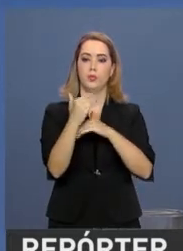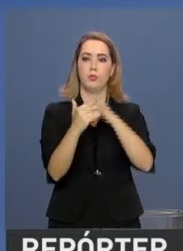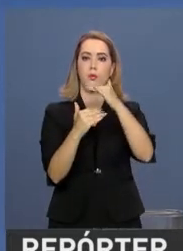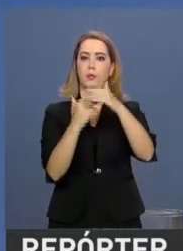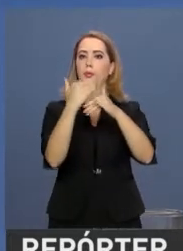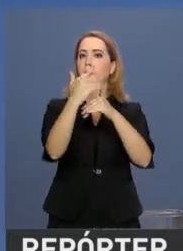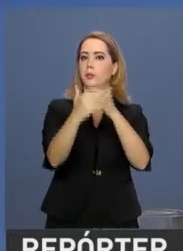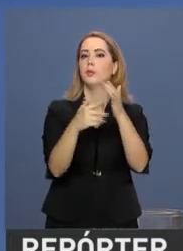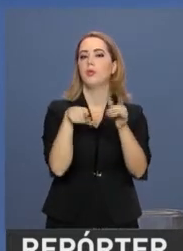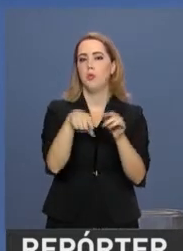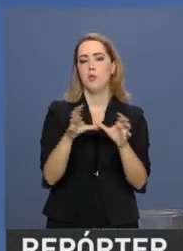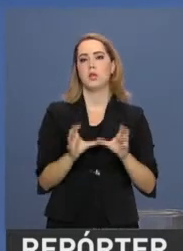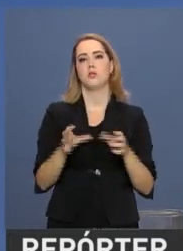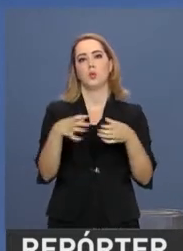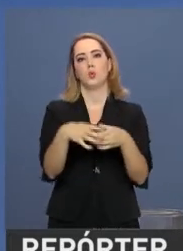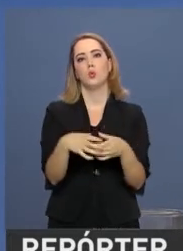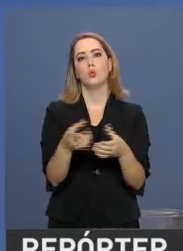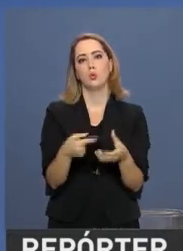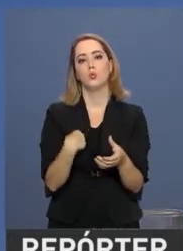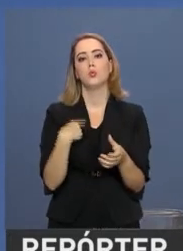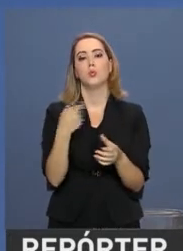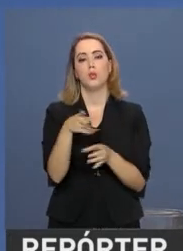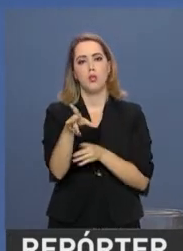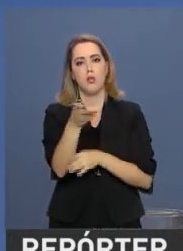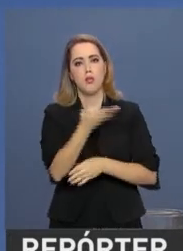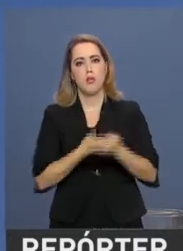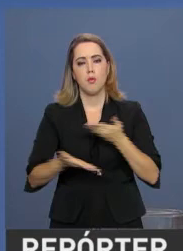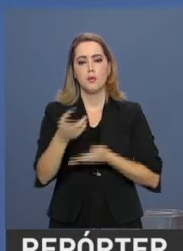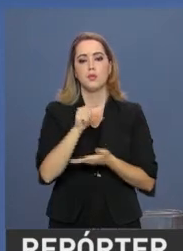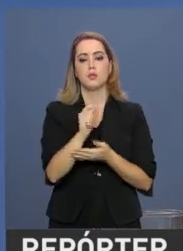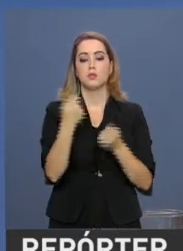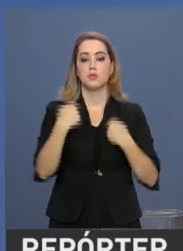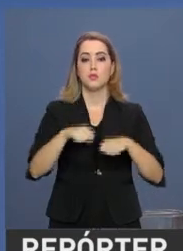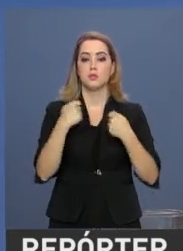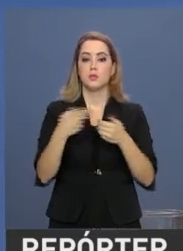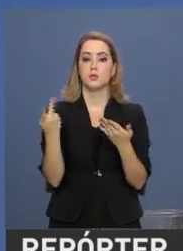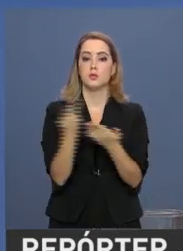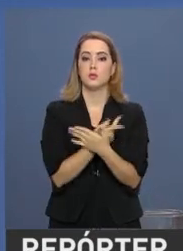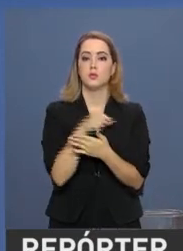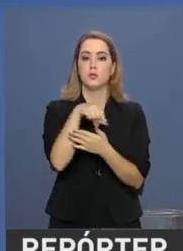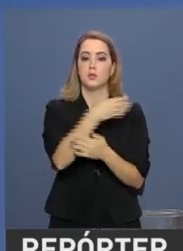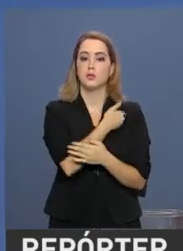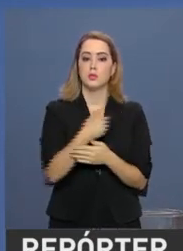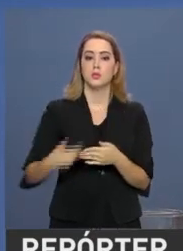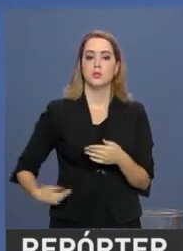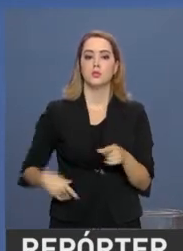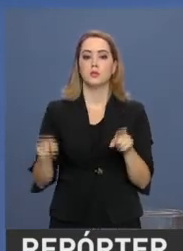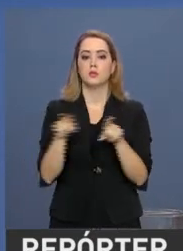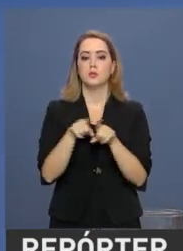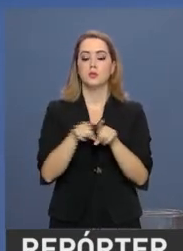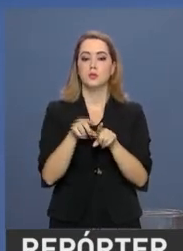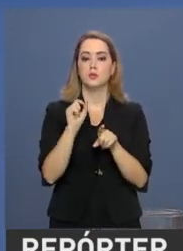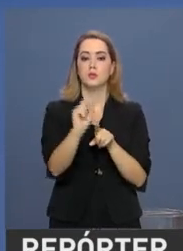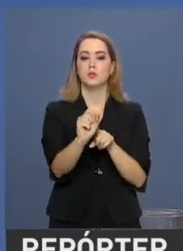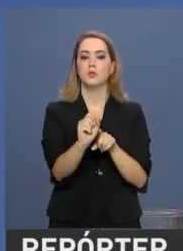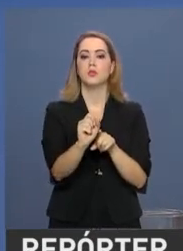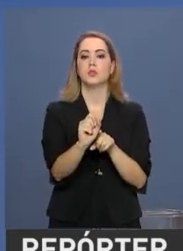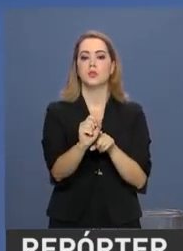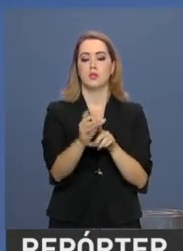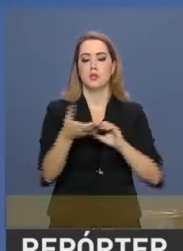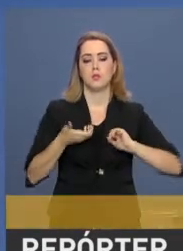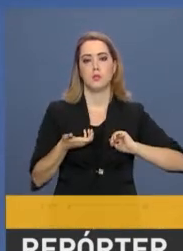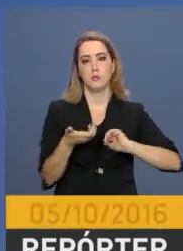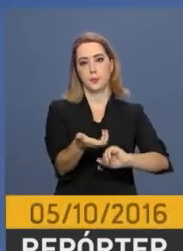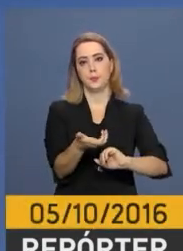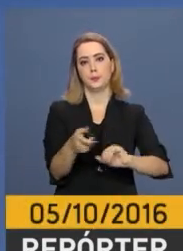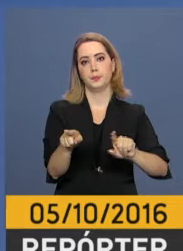área é uma negociação que vai ser feita não só internamente no governo mas vai ser feito inclusive no parlamento nem